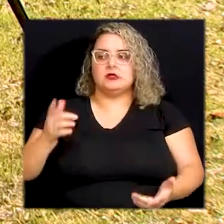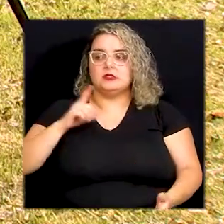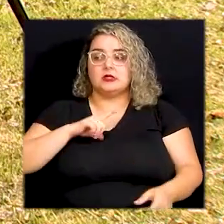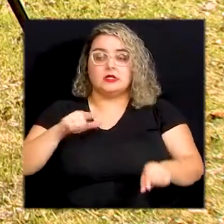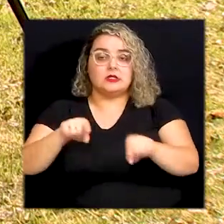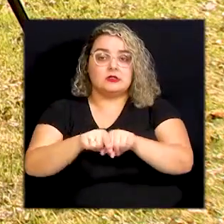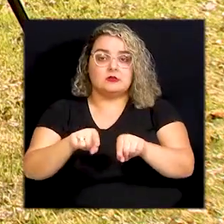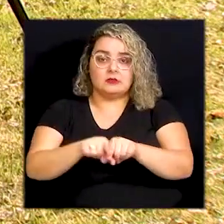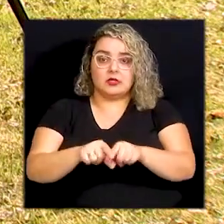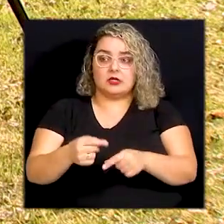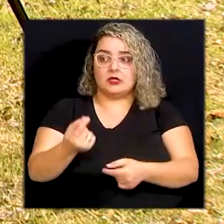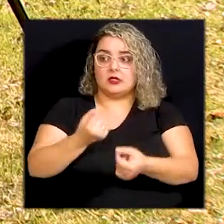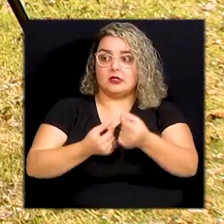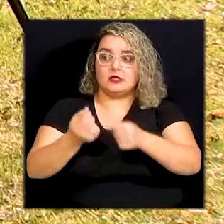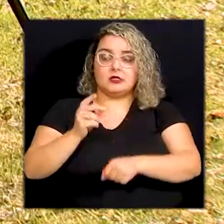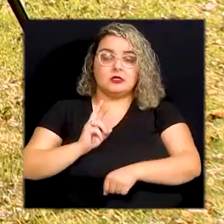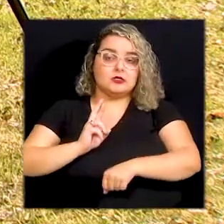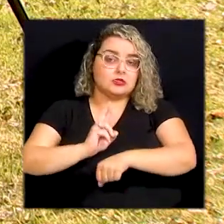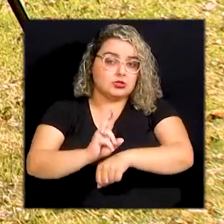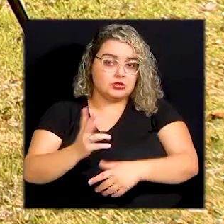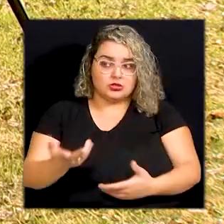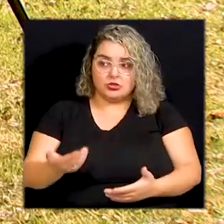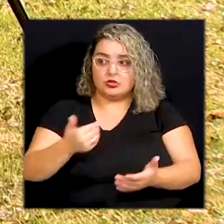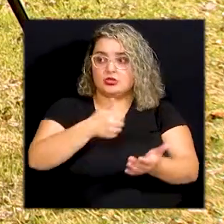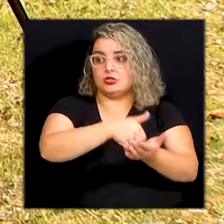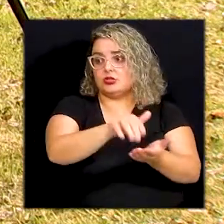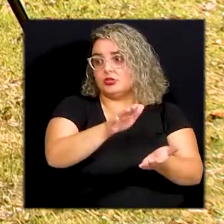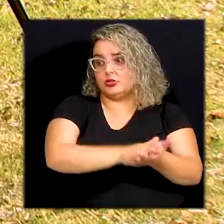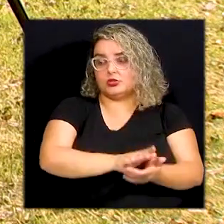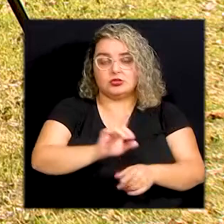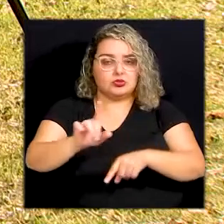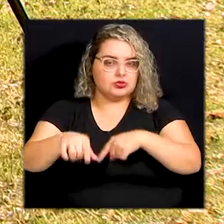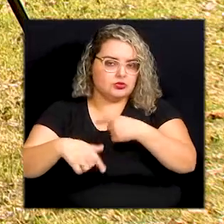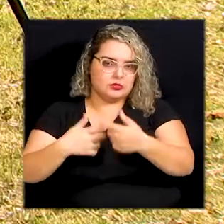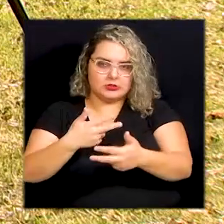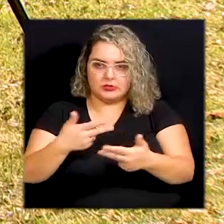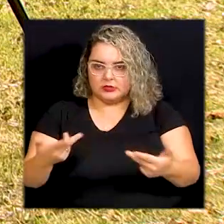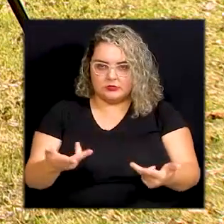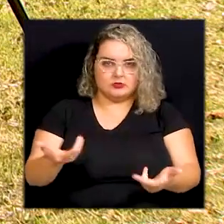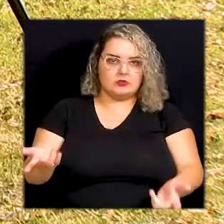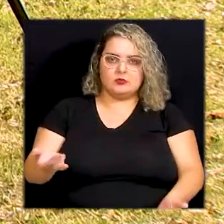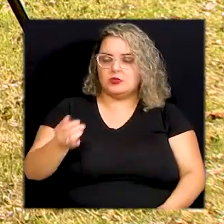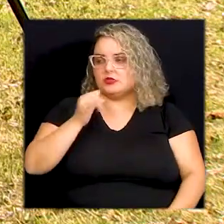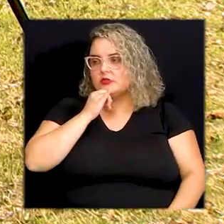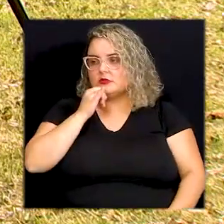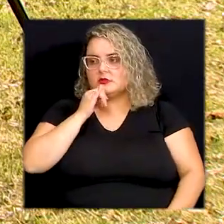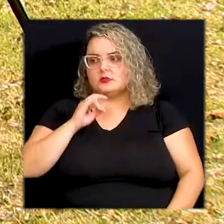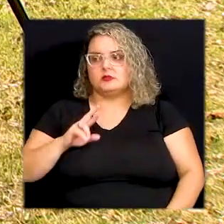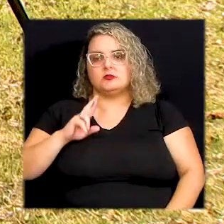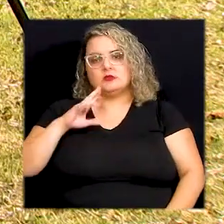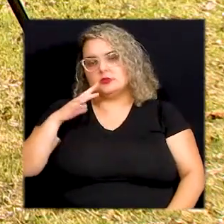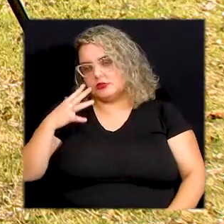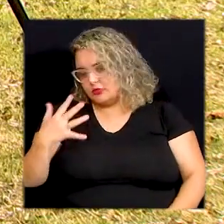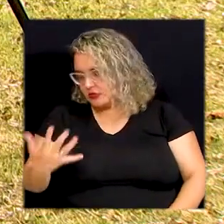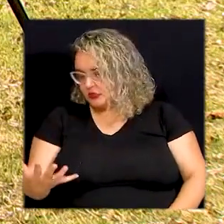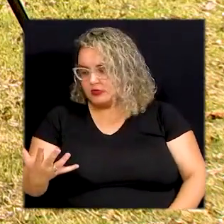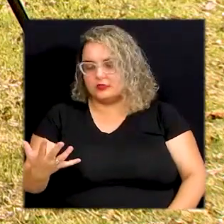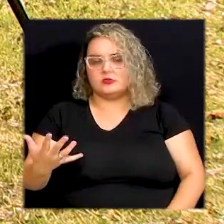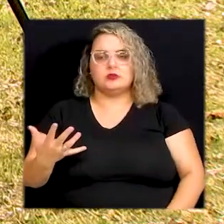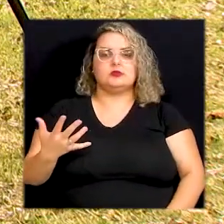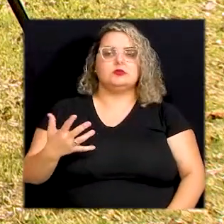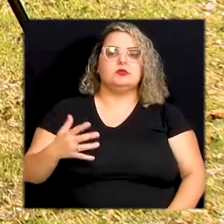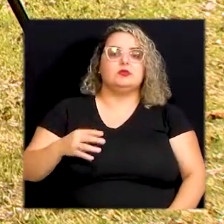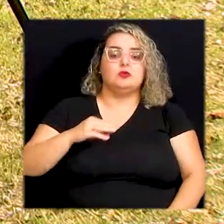Existem também recursos dentro de multas de outra condição. A gente vai chegar aos promotores, não